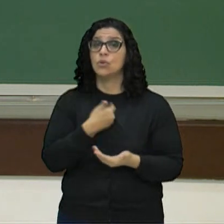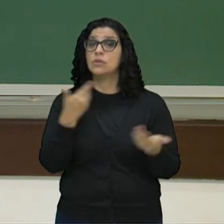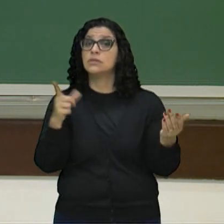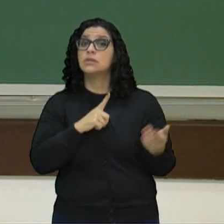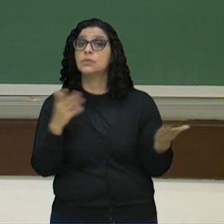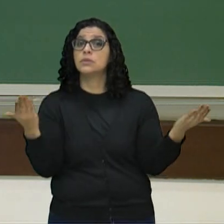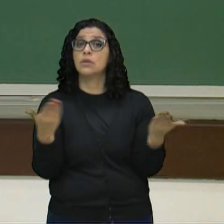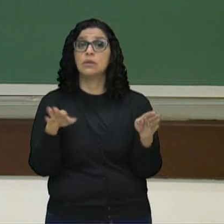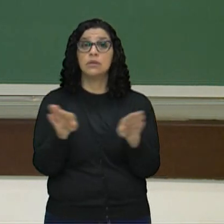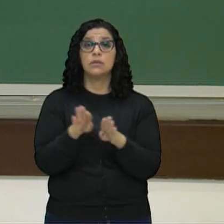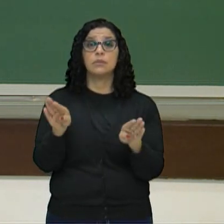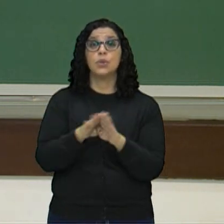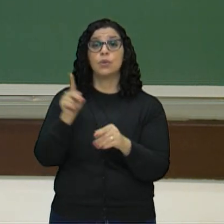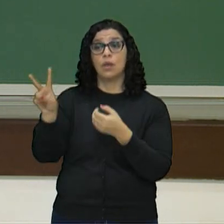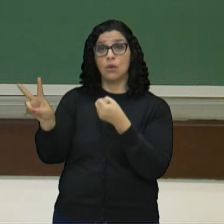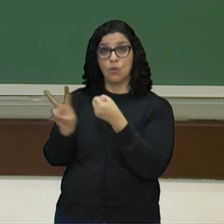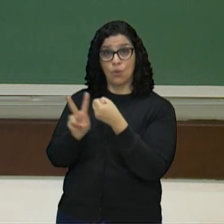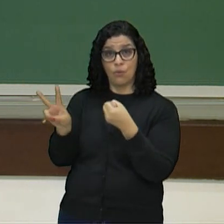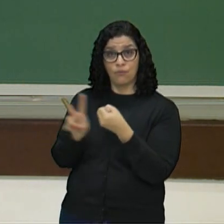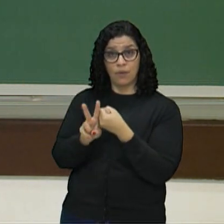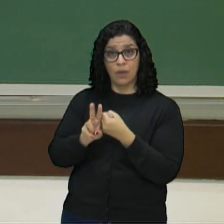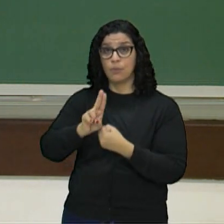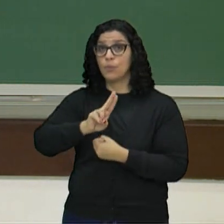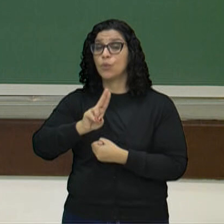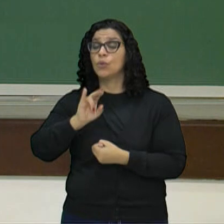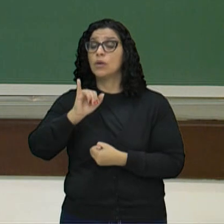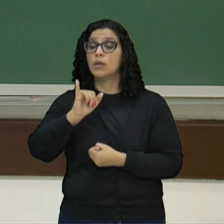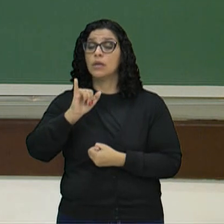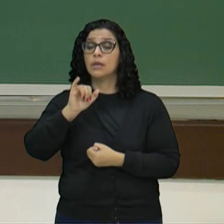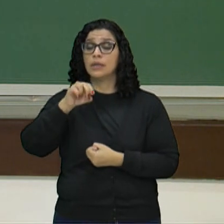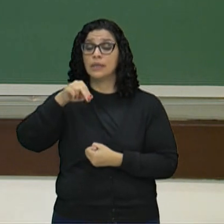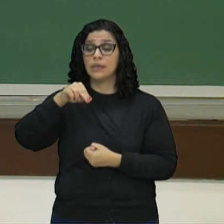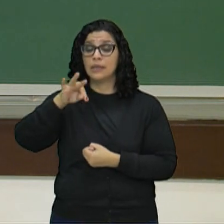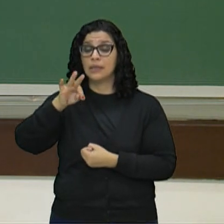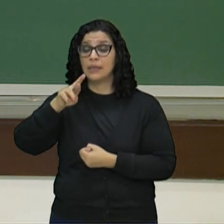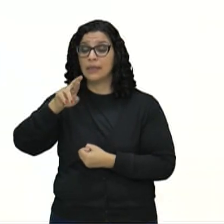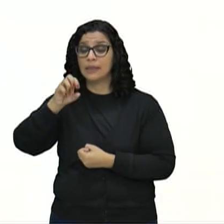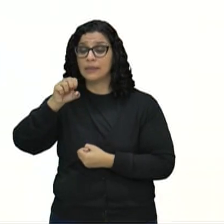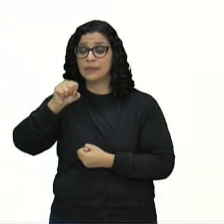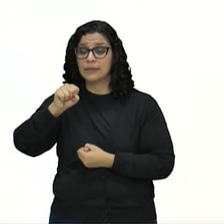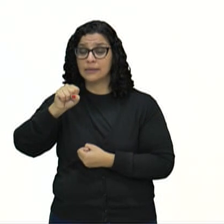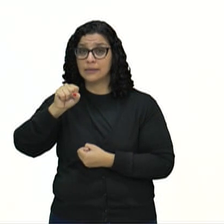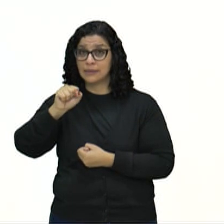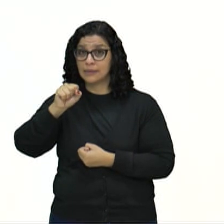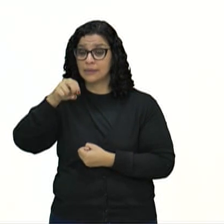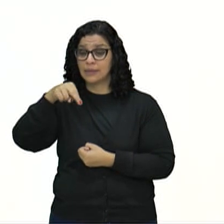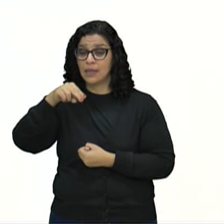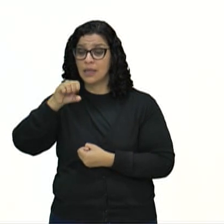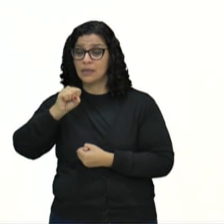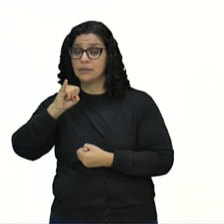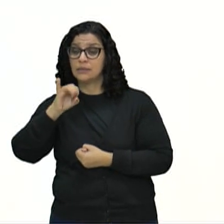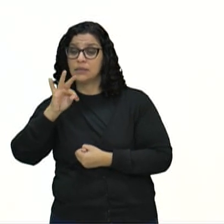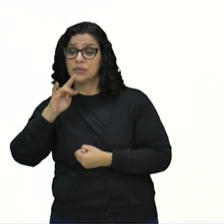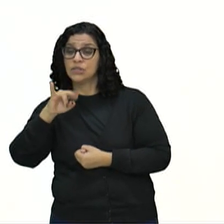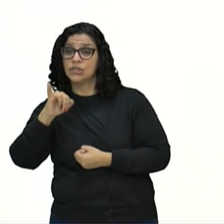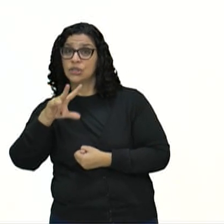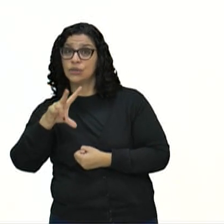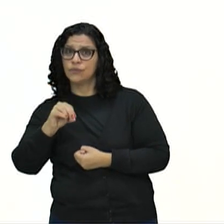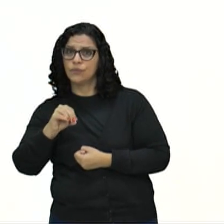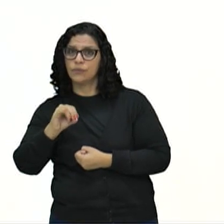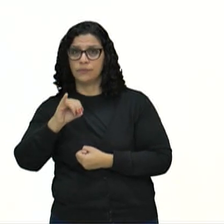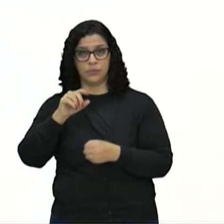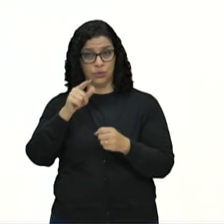temos, então, um verbo que se chama intransitivo. Por quê? É o verbo